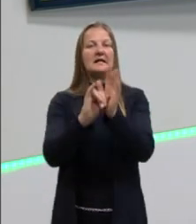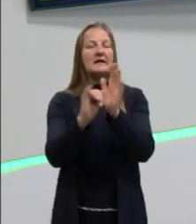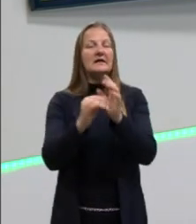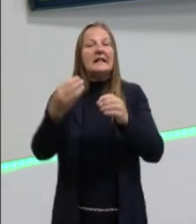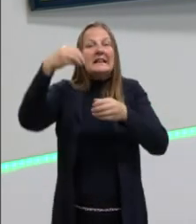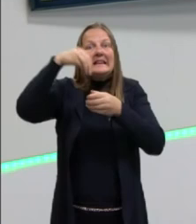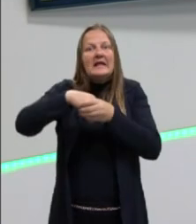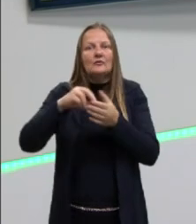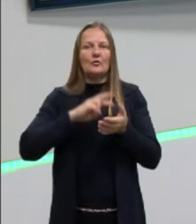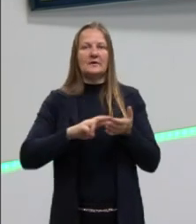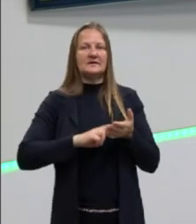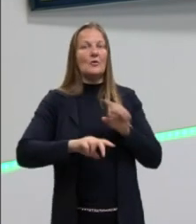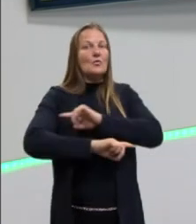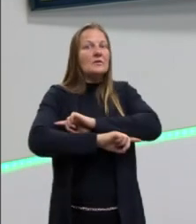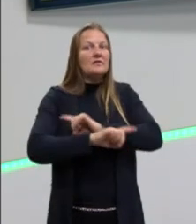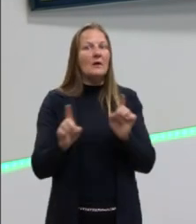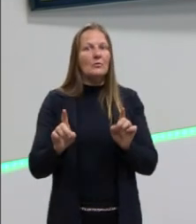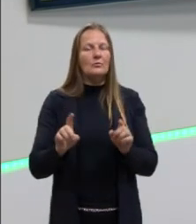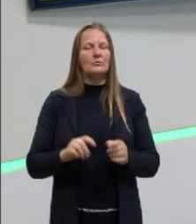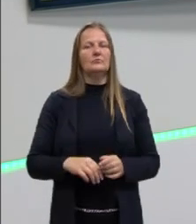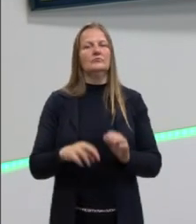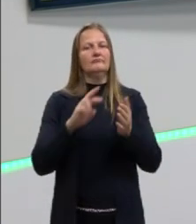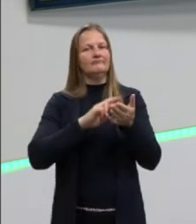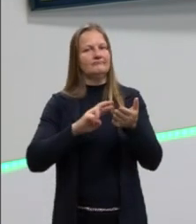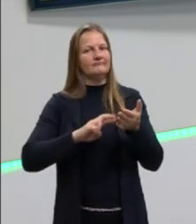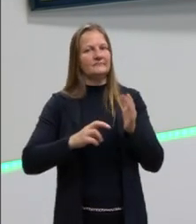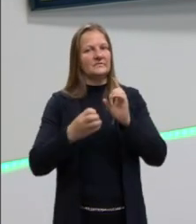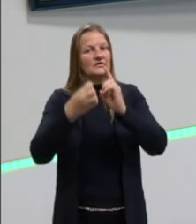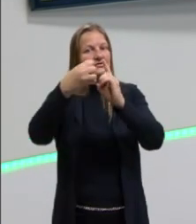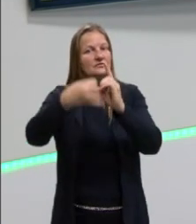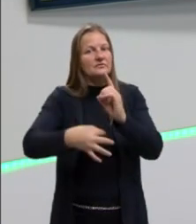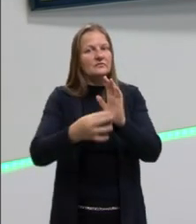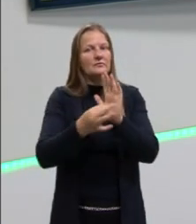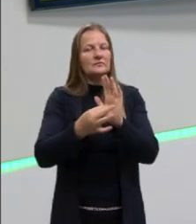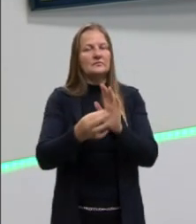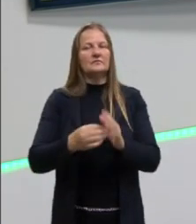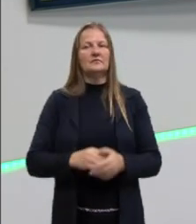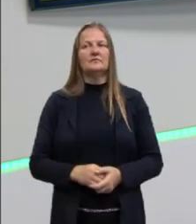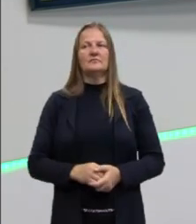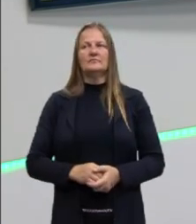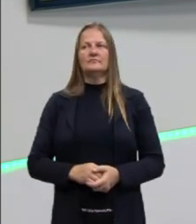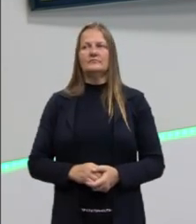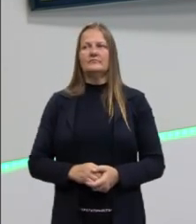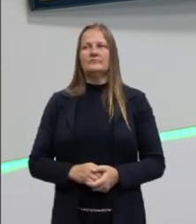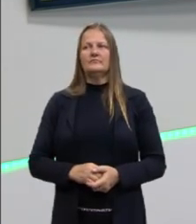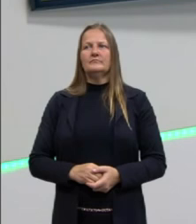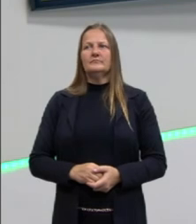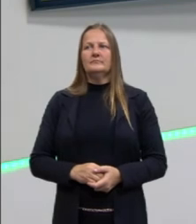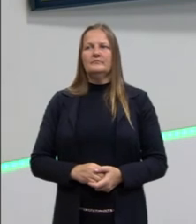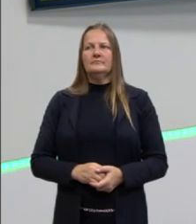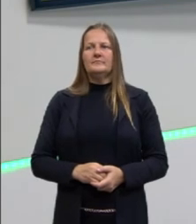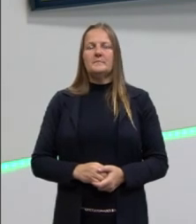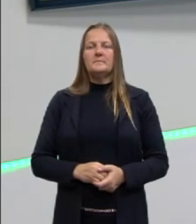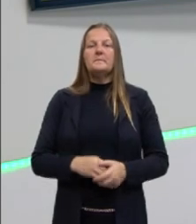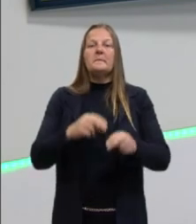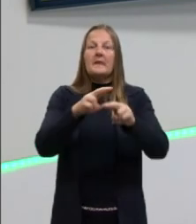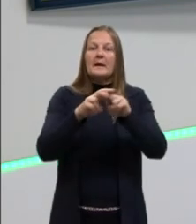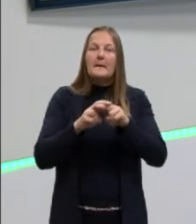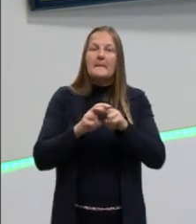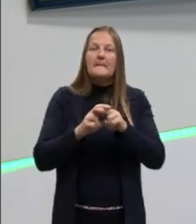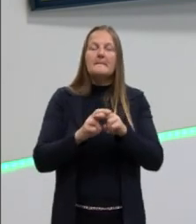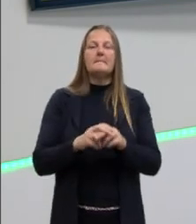pode acontecer no nosso texto dissertativo argumentativo vai estar lá especificamente para os textos